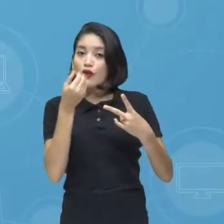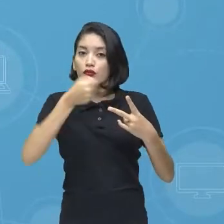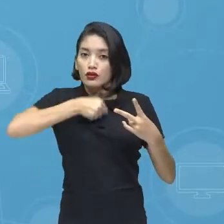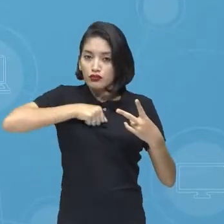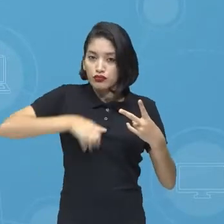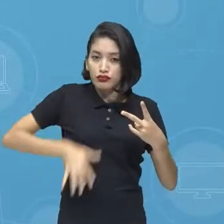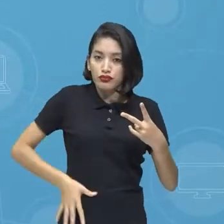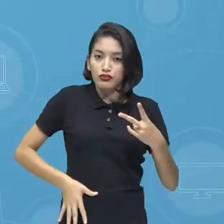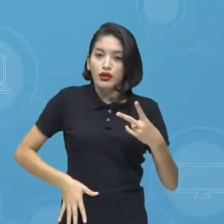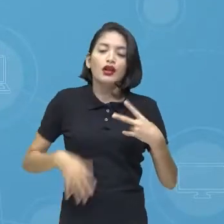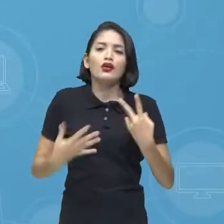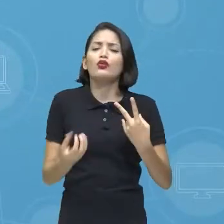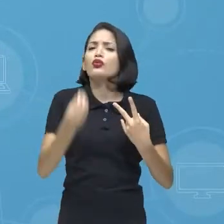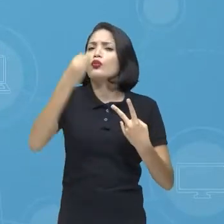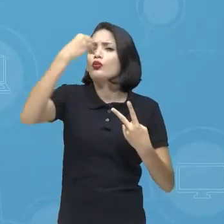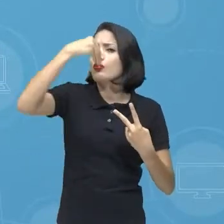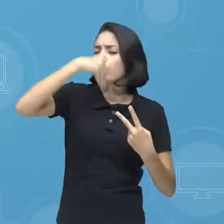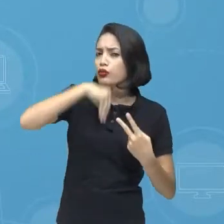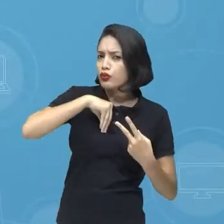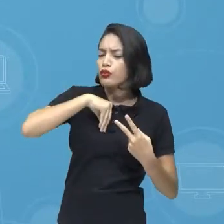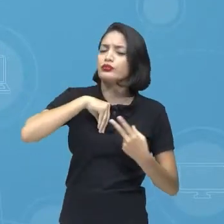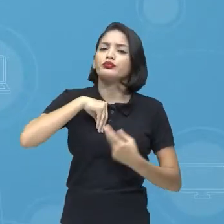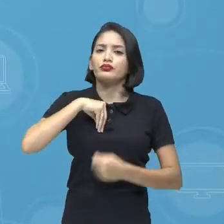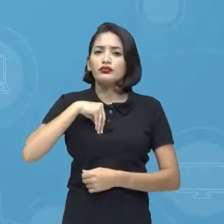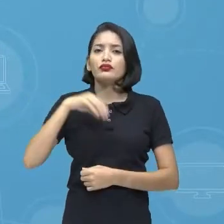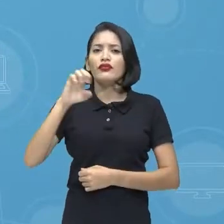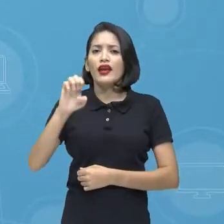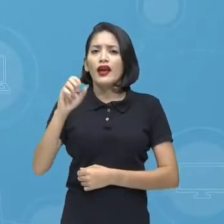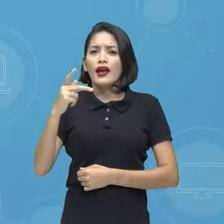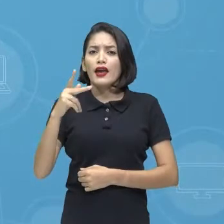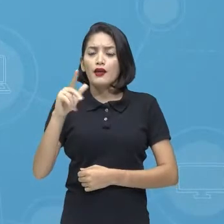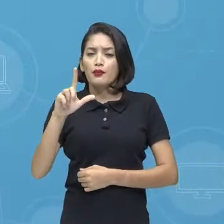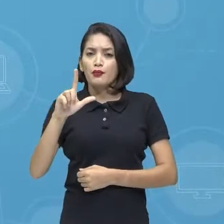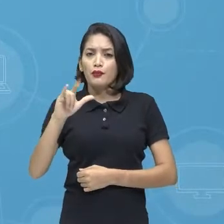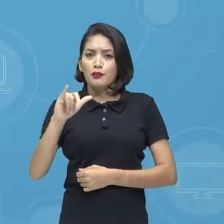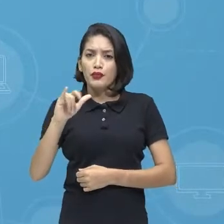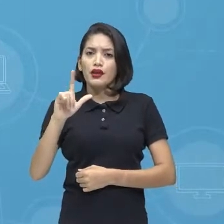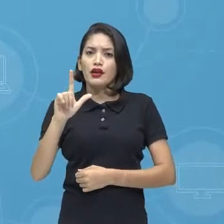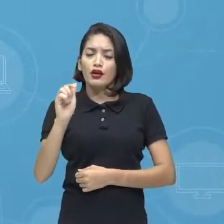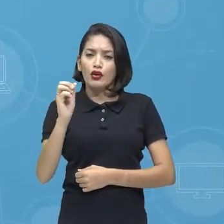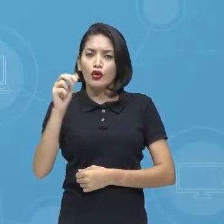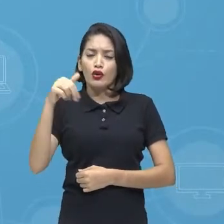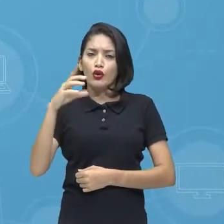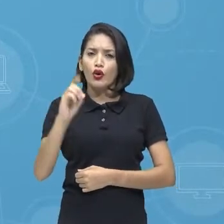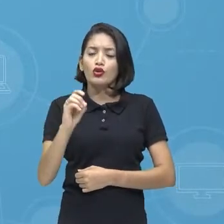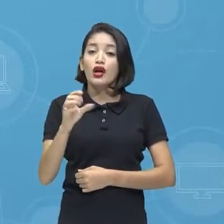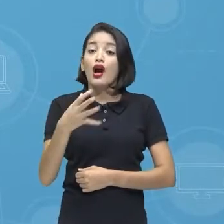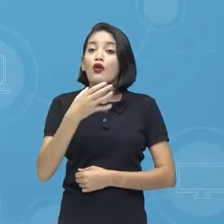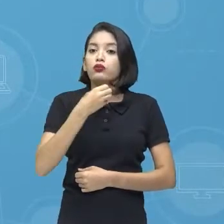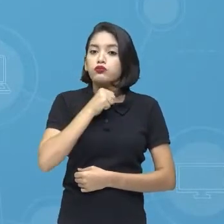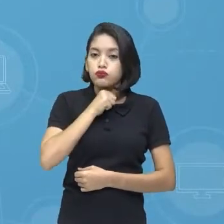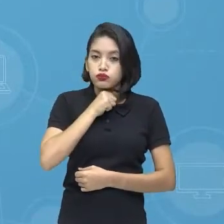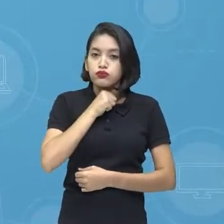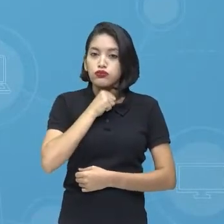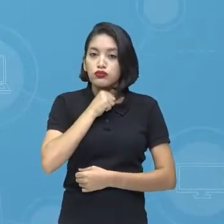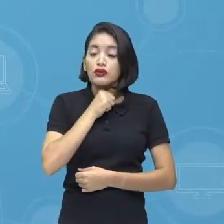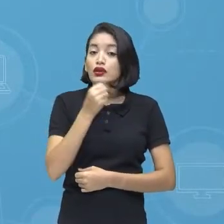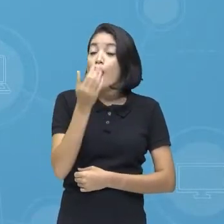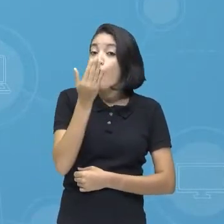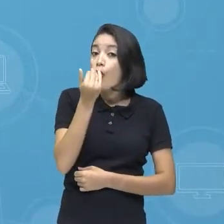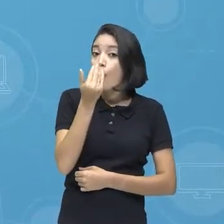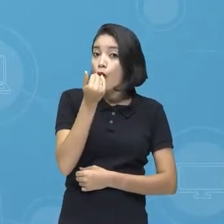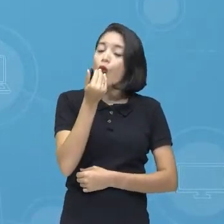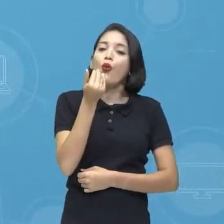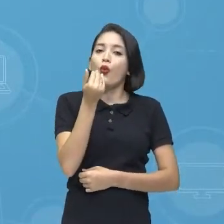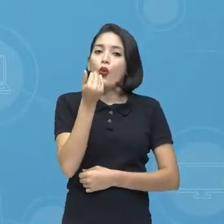nós engolimos, a epiglote, ela fecha o sistema respiratório e aí o caminho do alimento